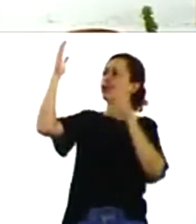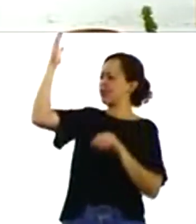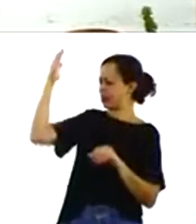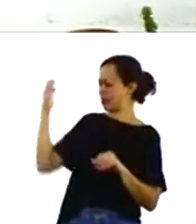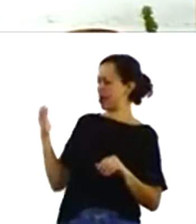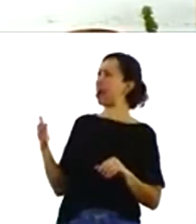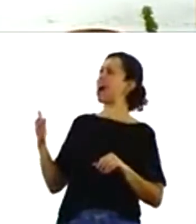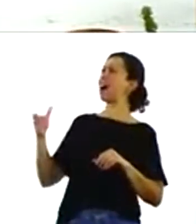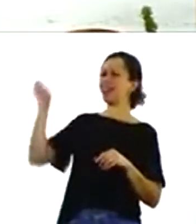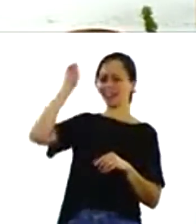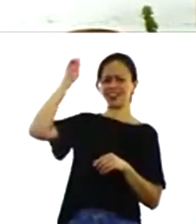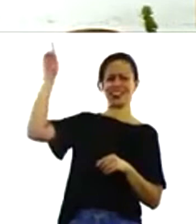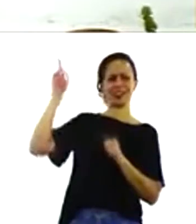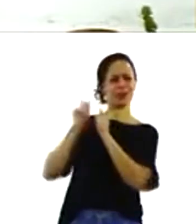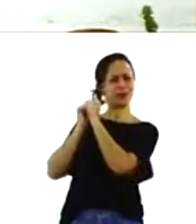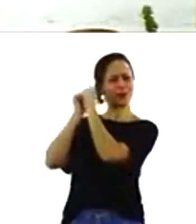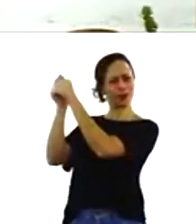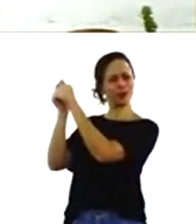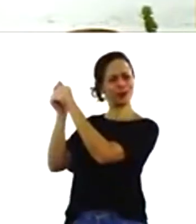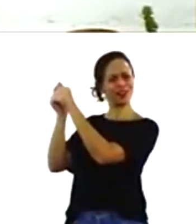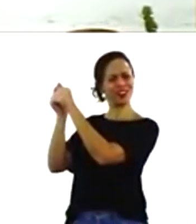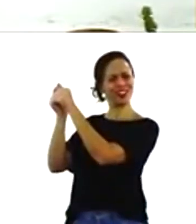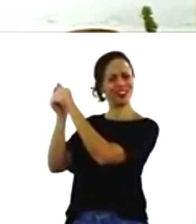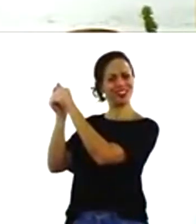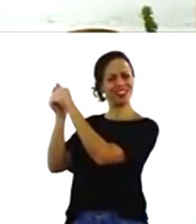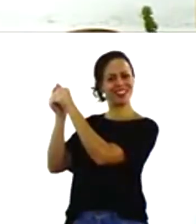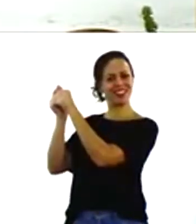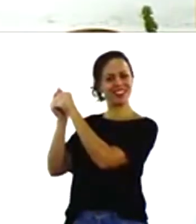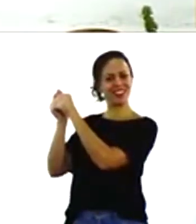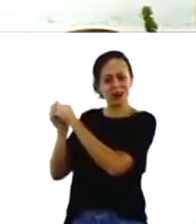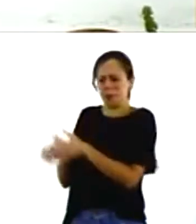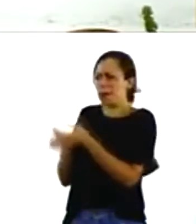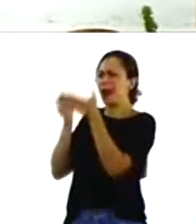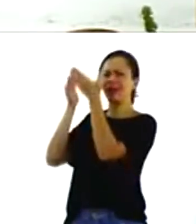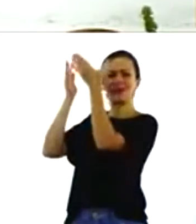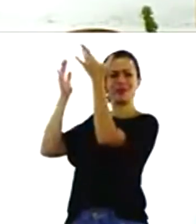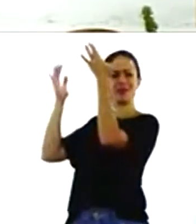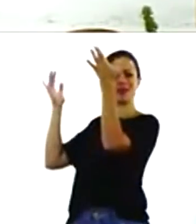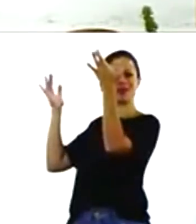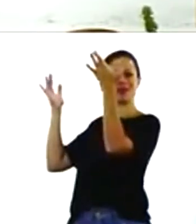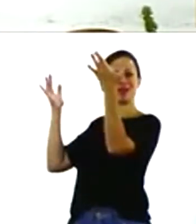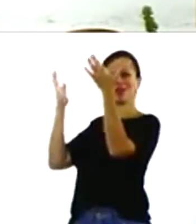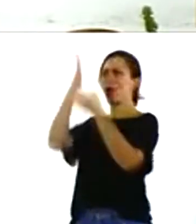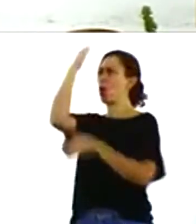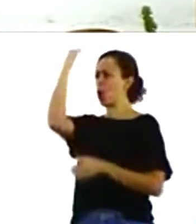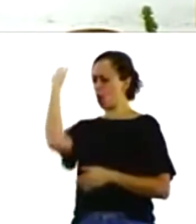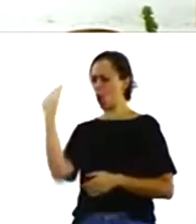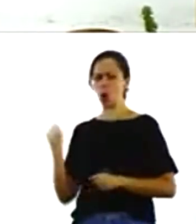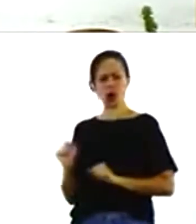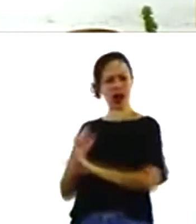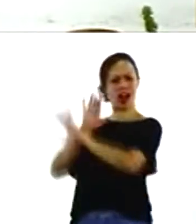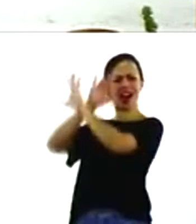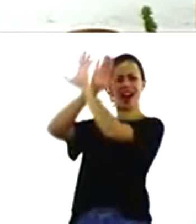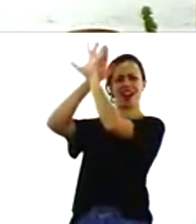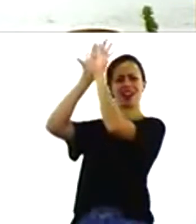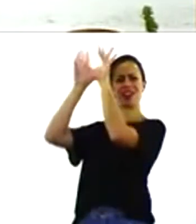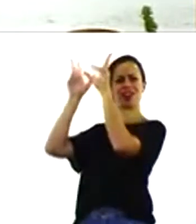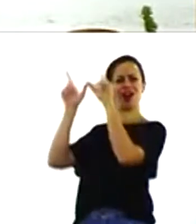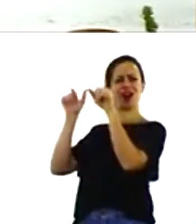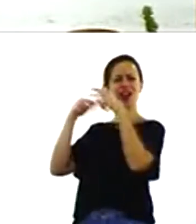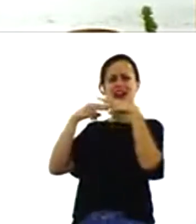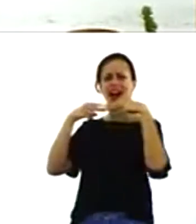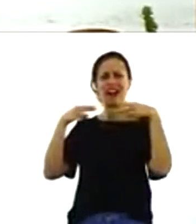E pisa, tem os inimigos debaixo dos seus pés. Todos